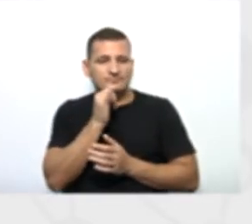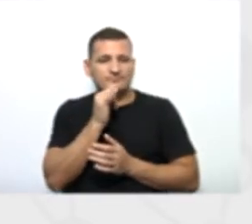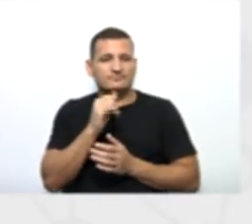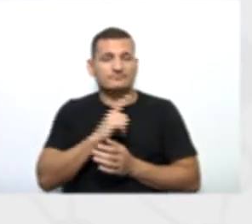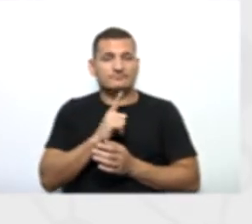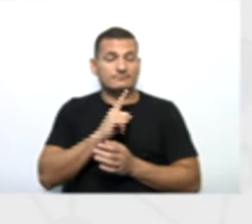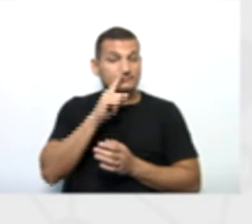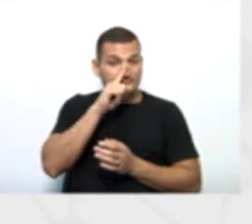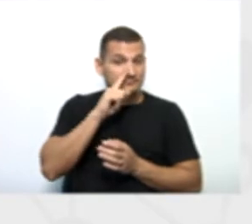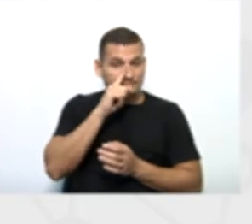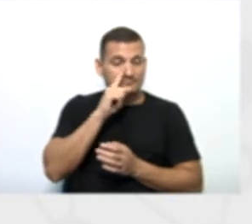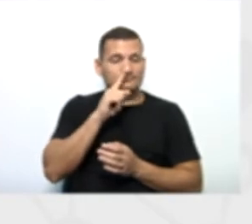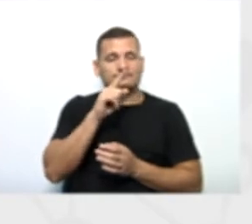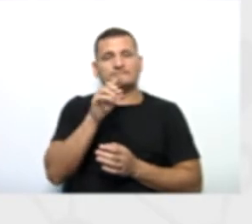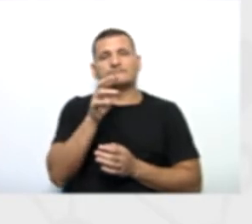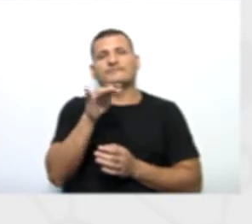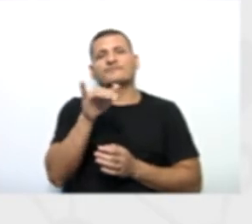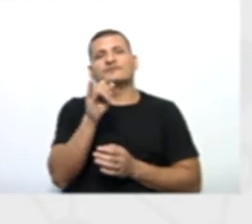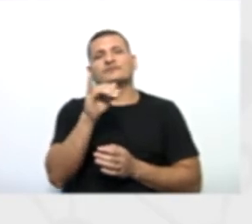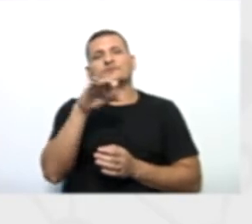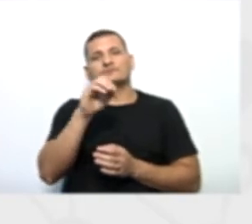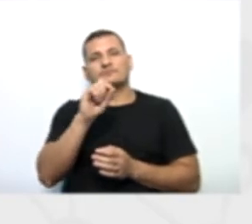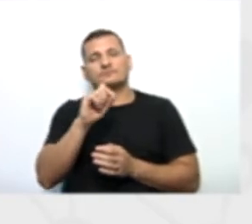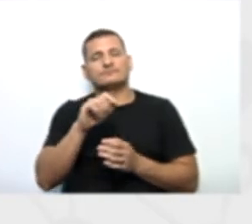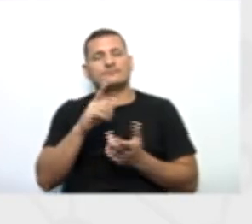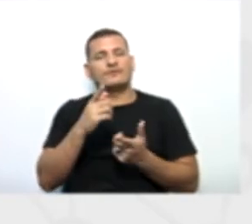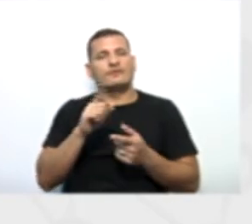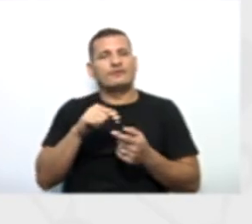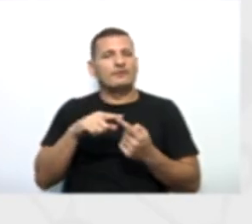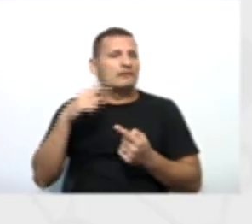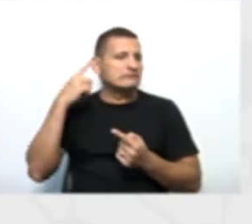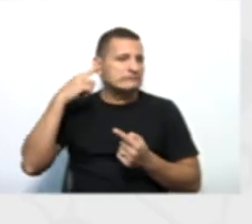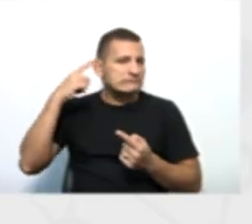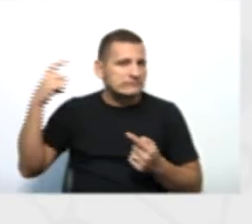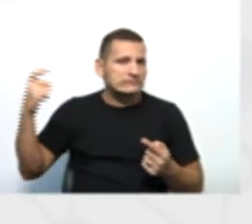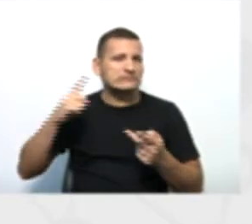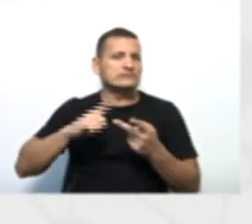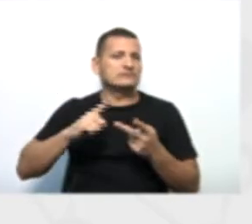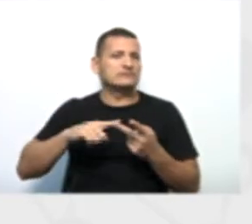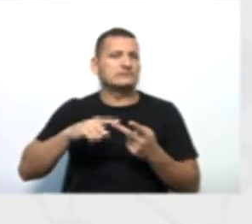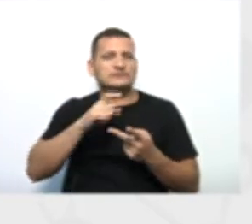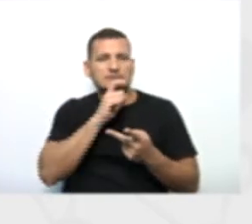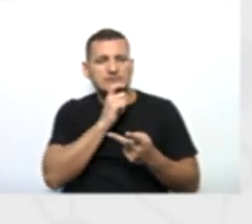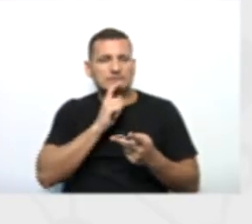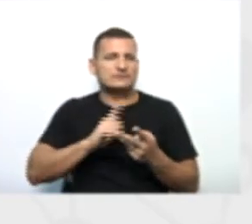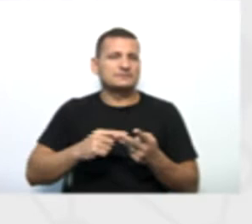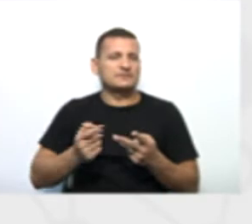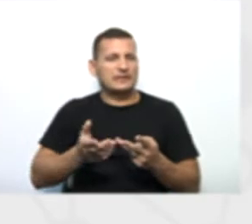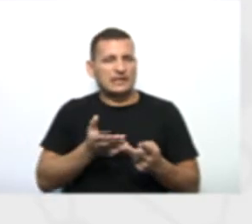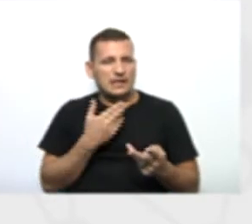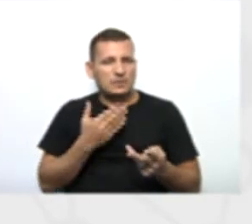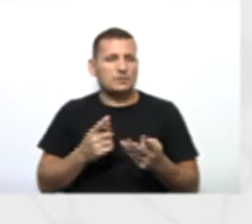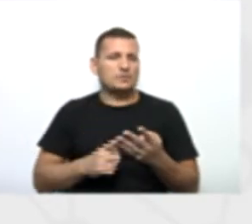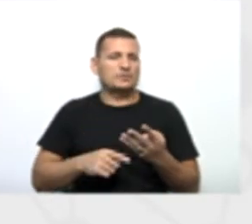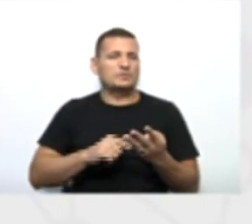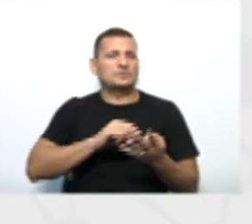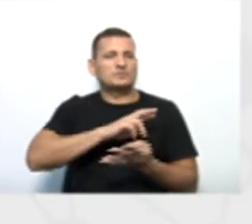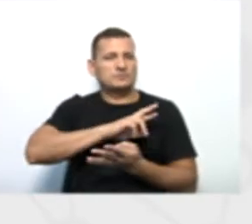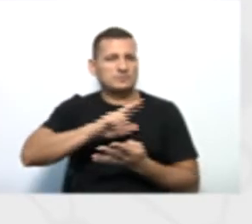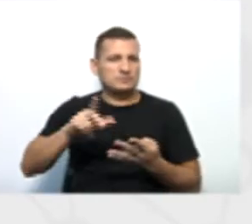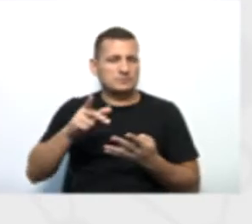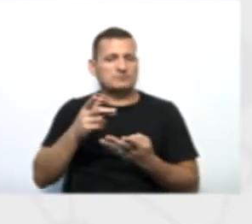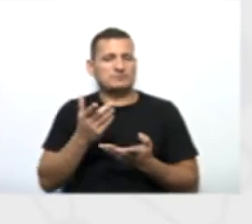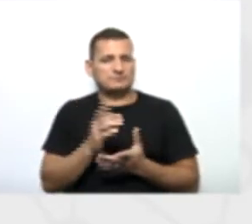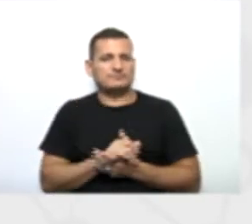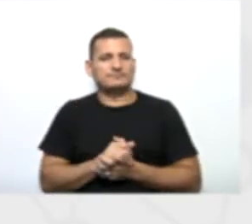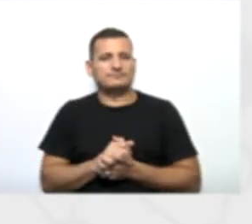riscos físicos, que é um verdinho, que é ruído, vibração, radiação isônica, radiação não isônica, frio, calor, né, pressão, anormais,